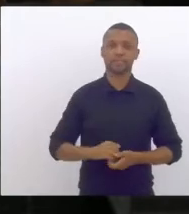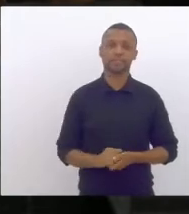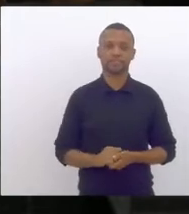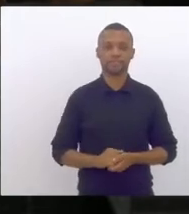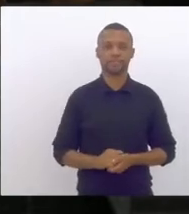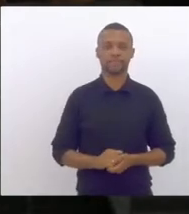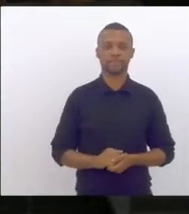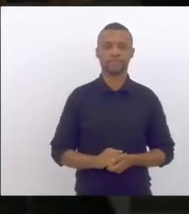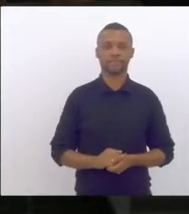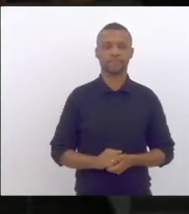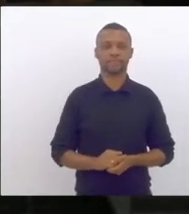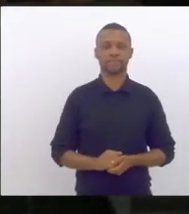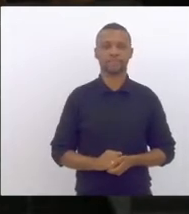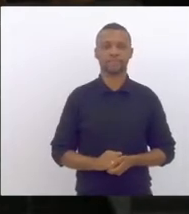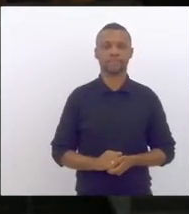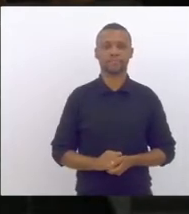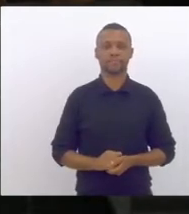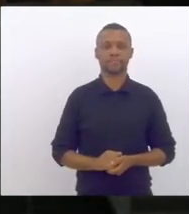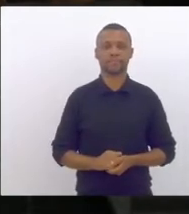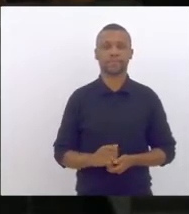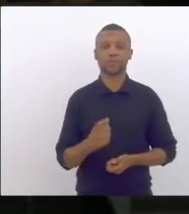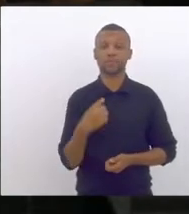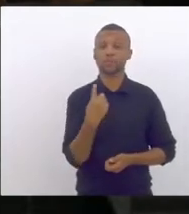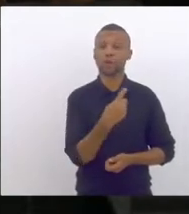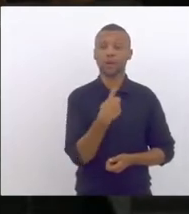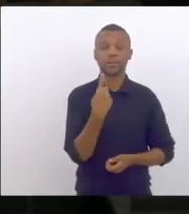nós estamos Prestes